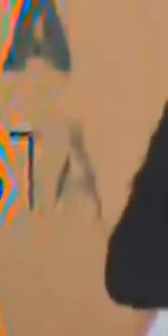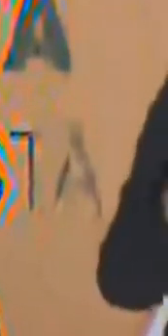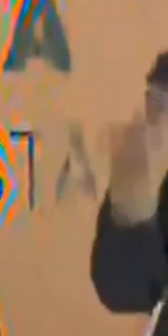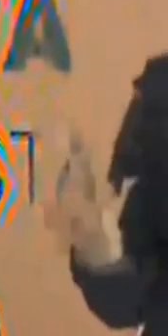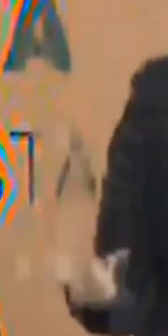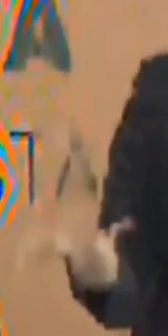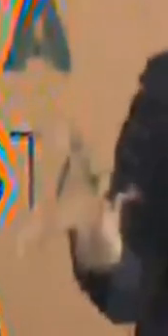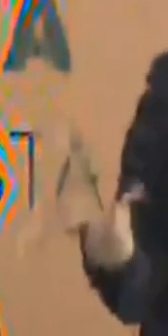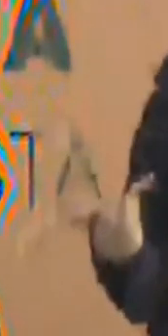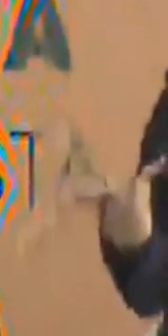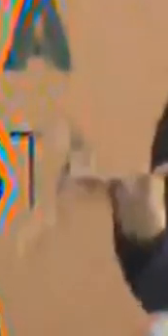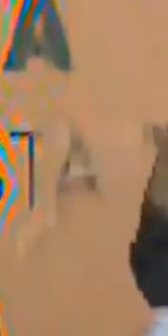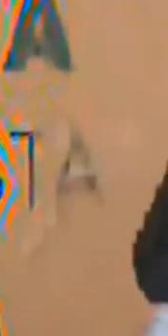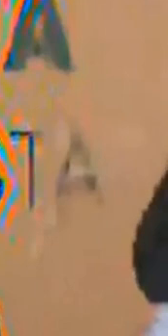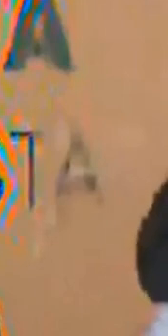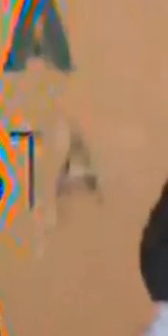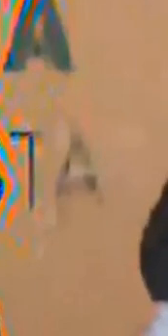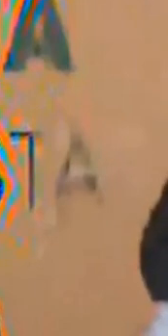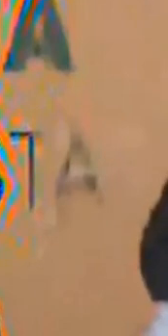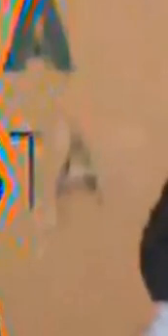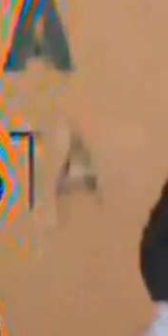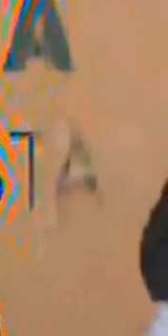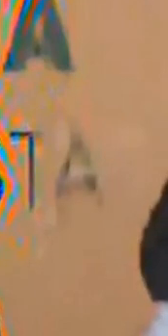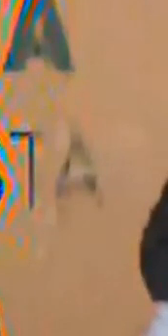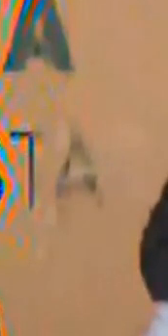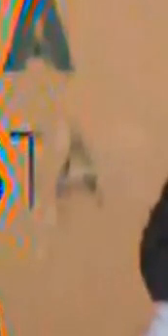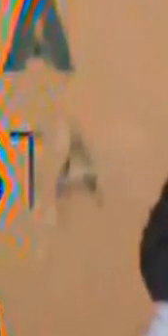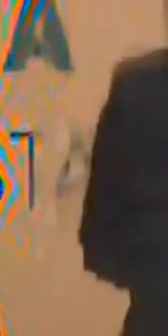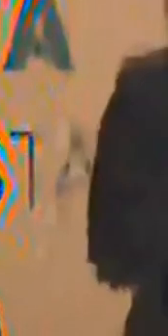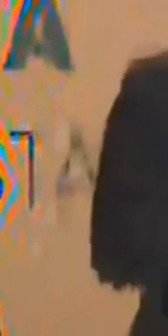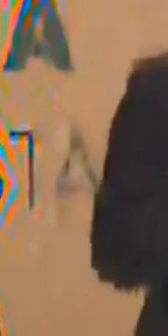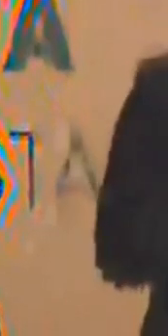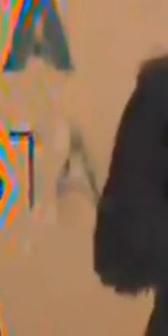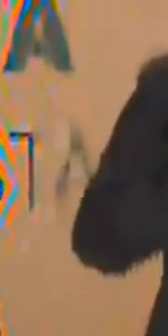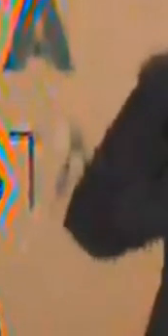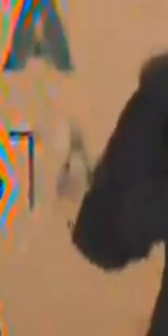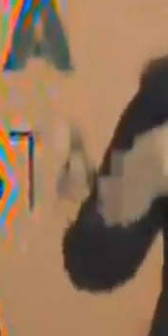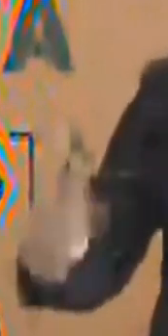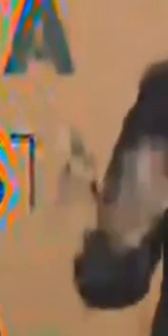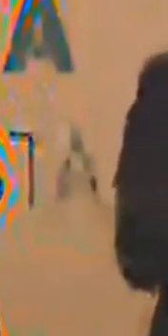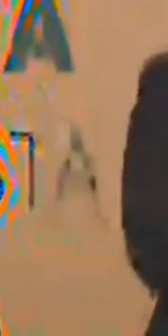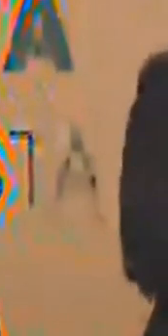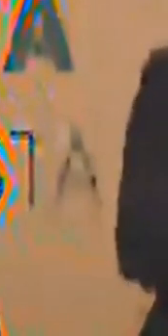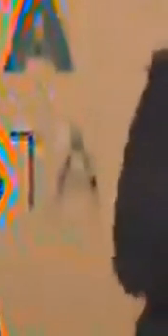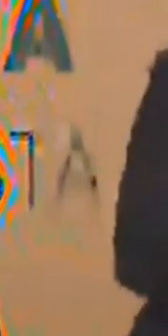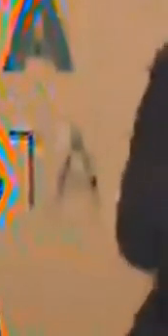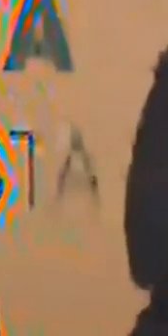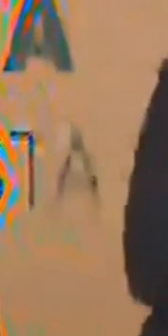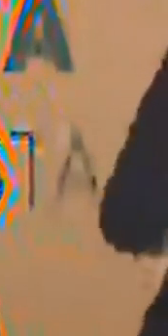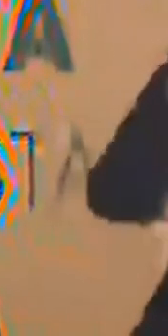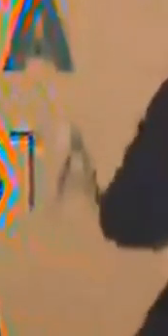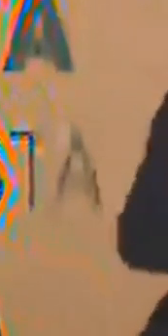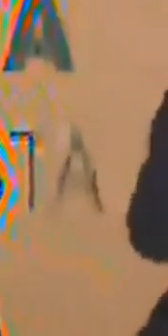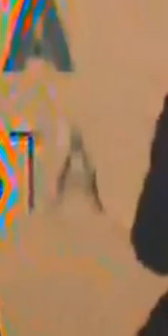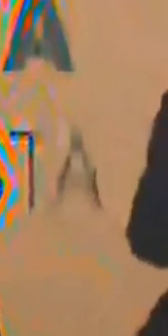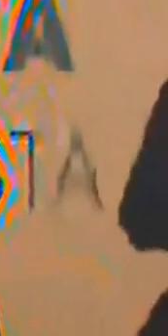Afinal de contas, a minha filha tem em suas veias sangue de cabra da